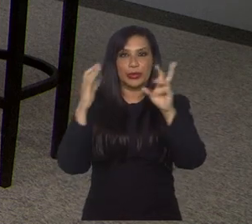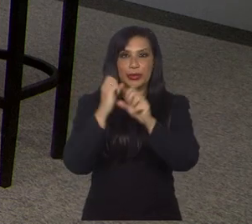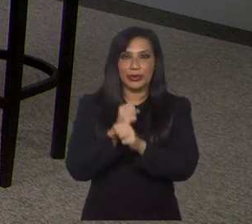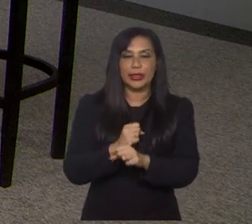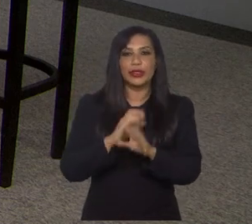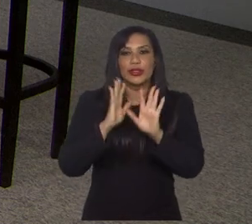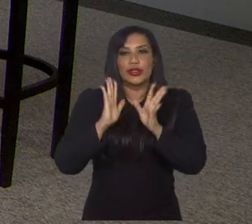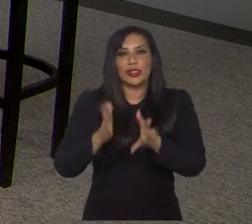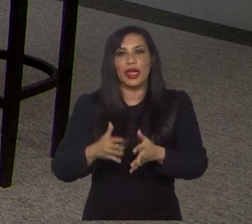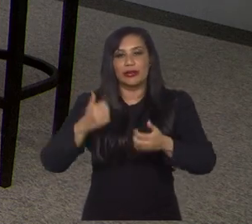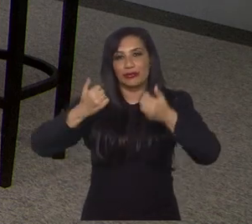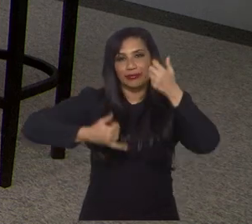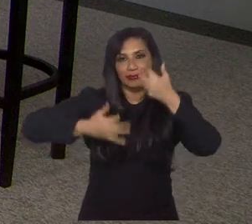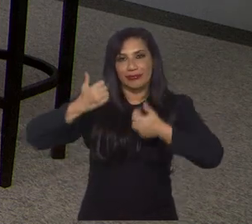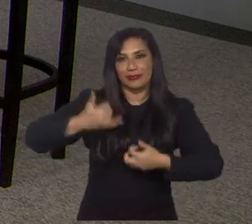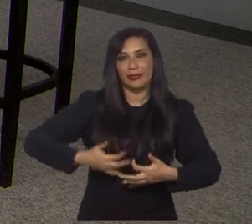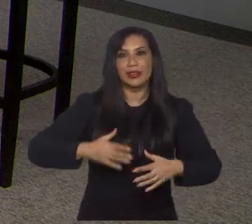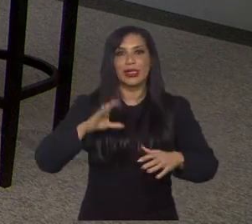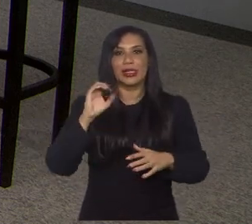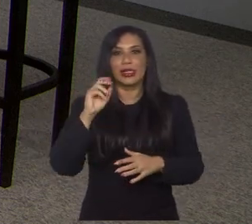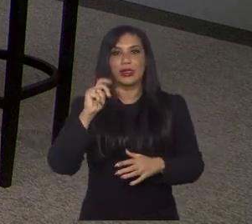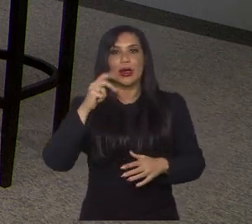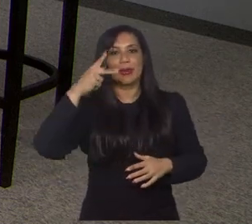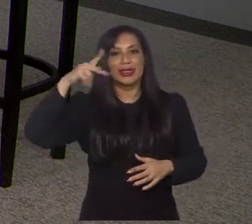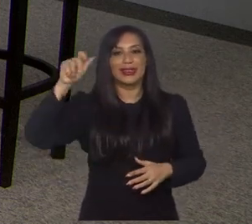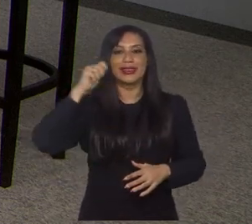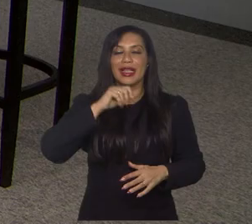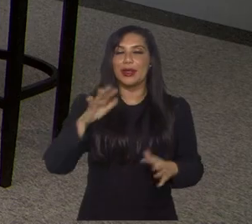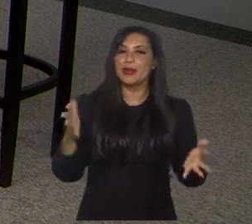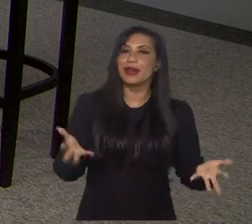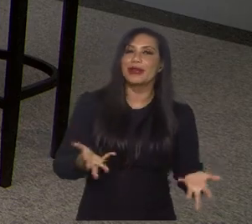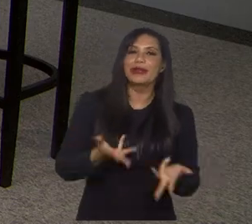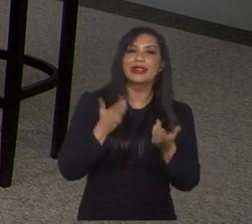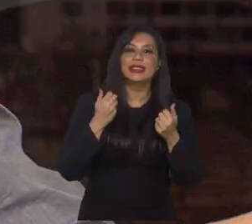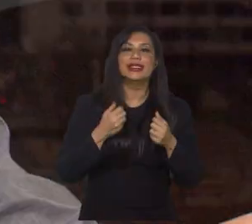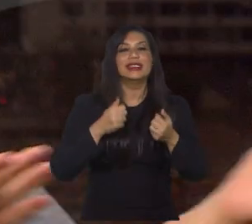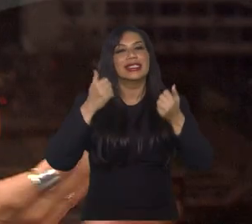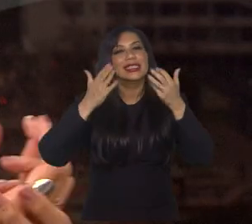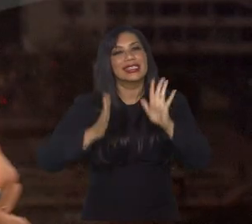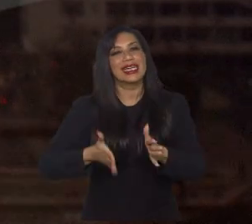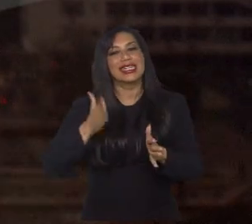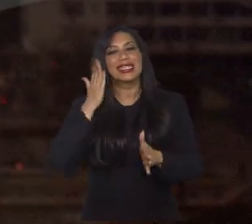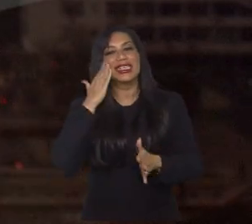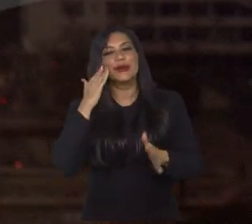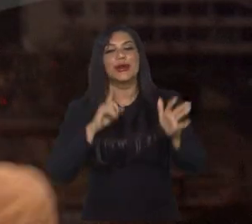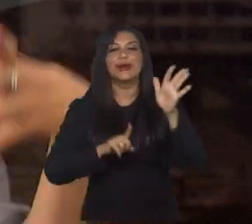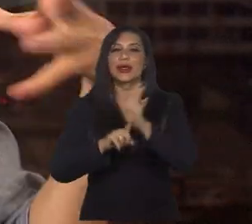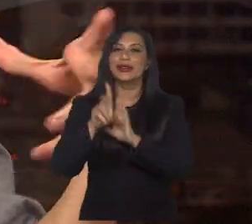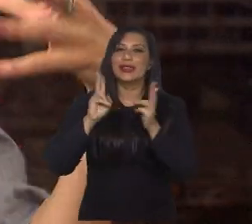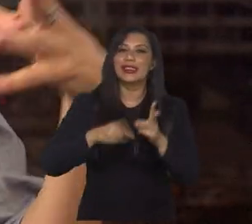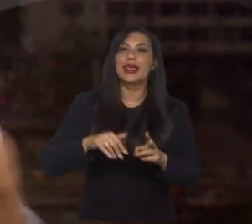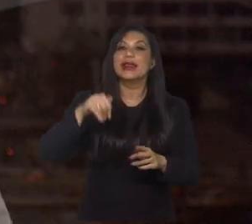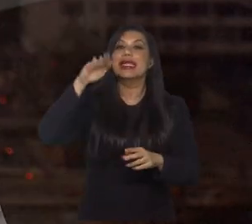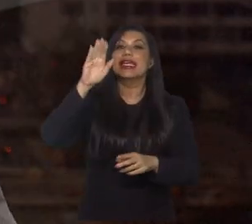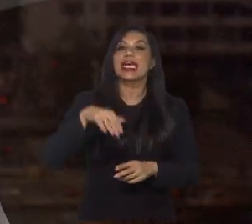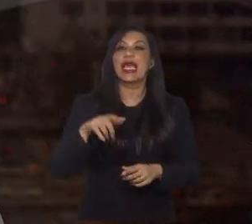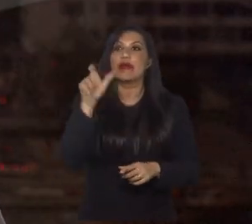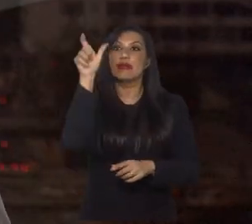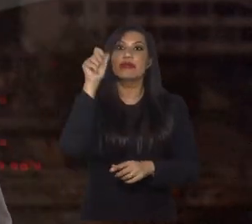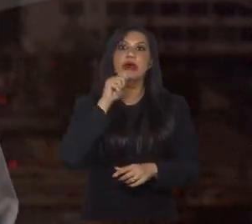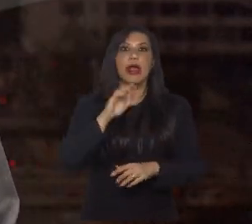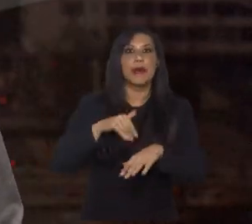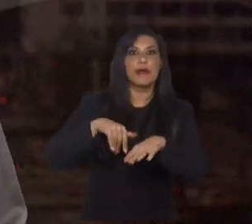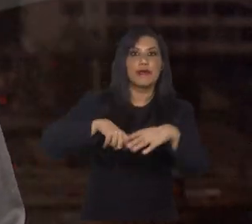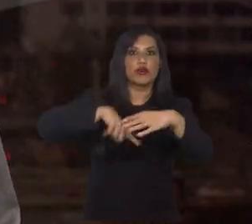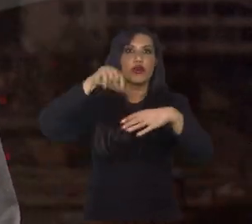já participaram aqui do Copa Delas, que bom, maravilha, e aí você já sabe que eu pergunto sempre de quem vai ser a Copa, né? No